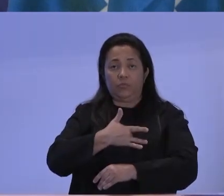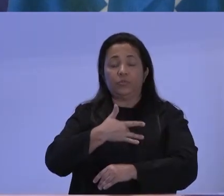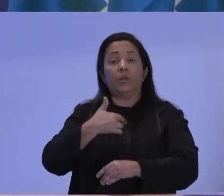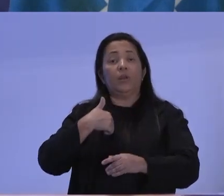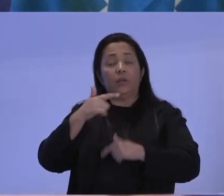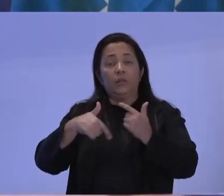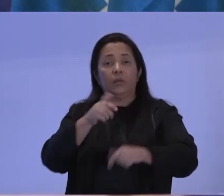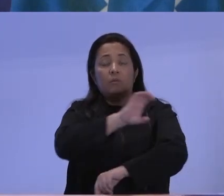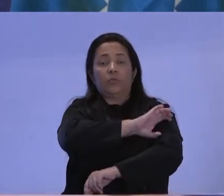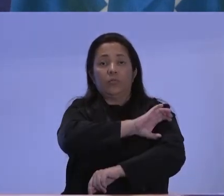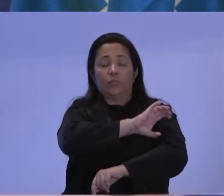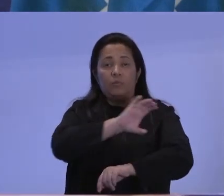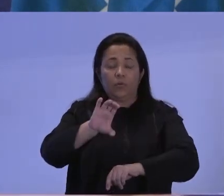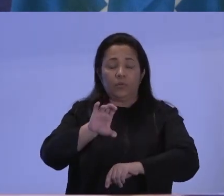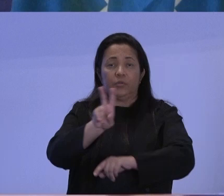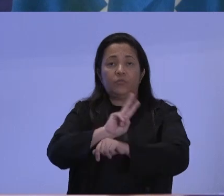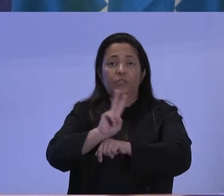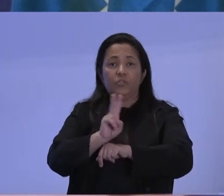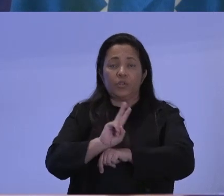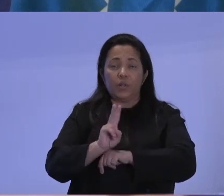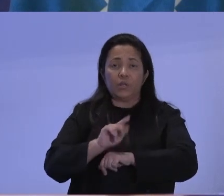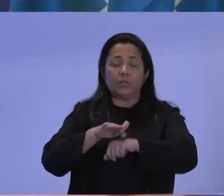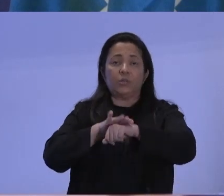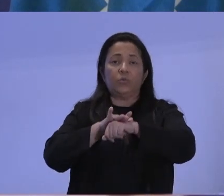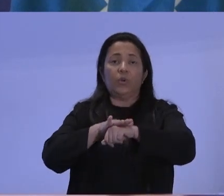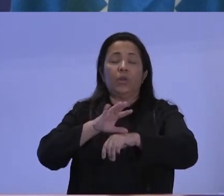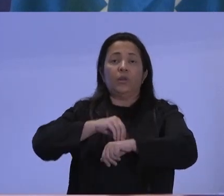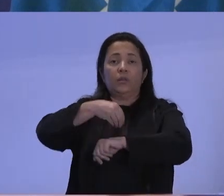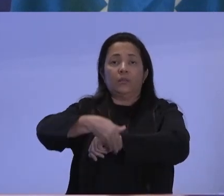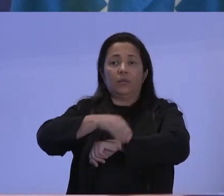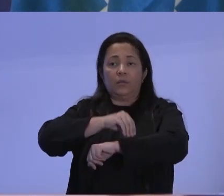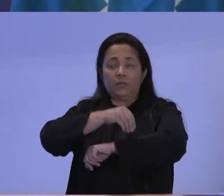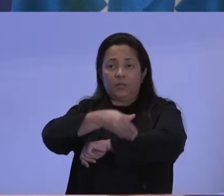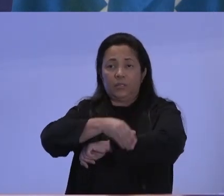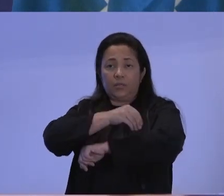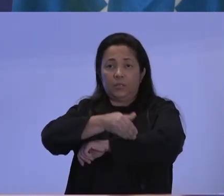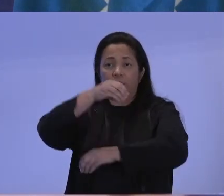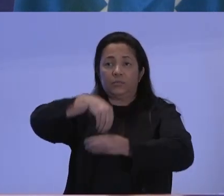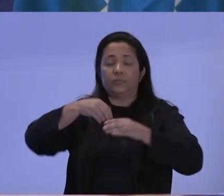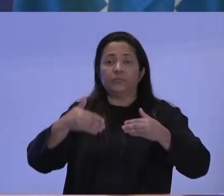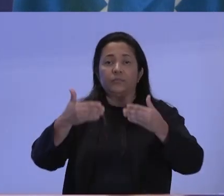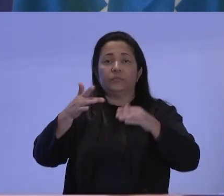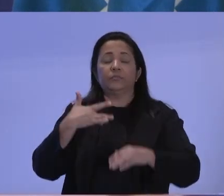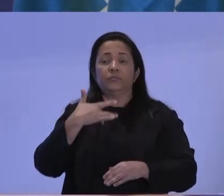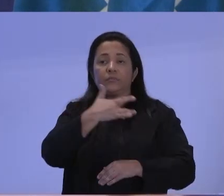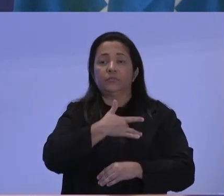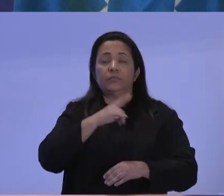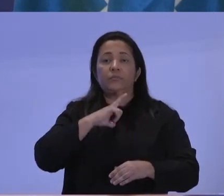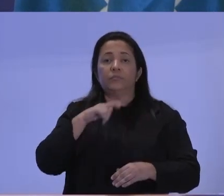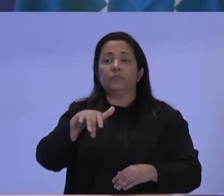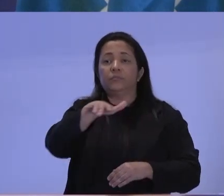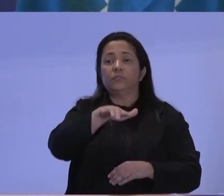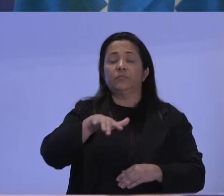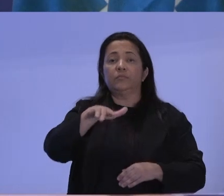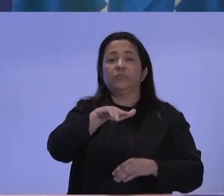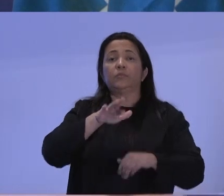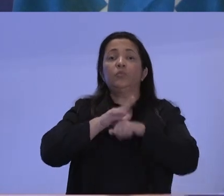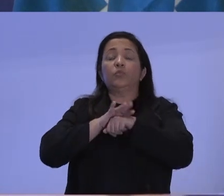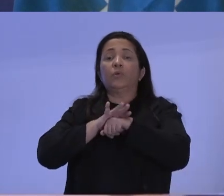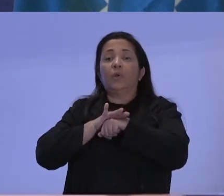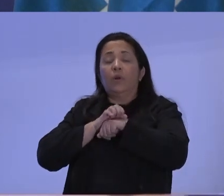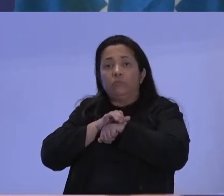de vigilância da hanseníase e doenças e eliminação, que é precedido pelo Departamento de Doenças